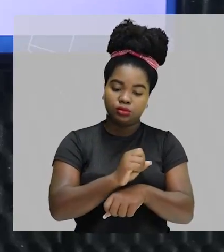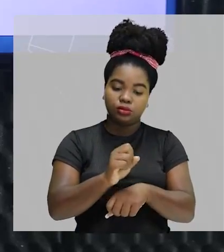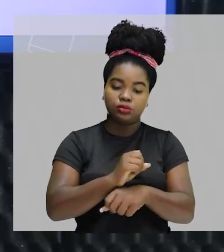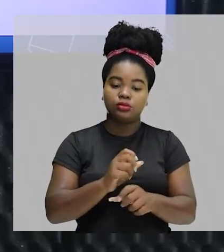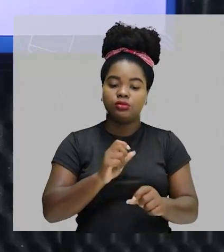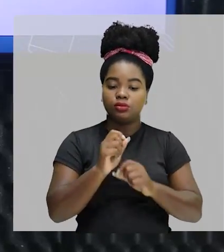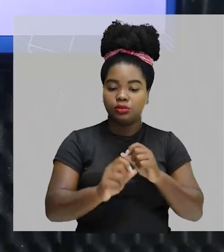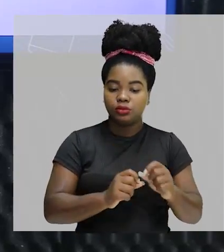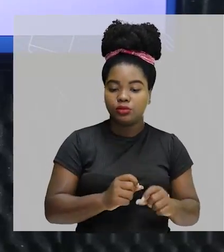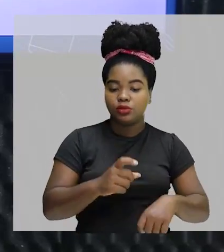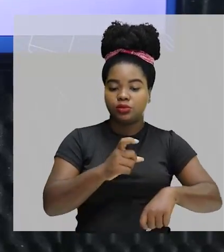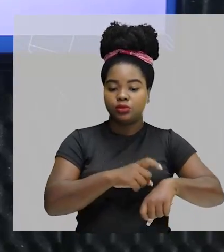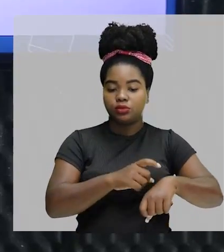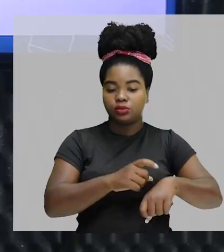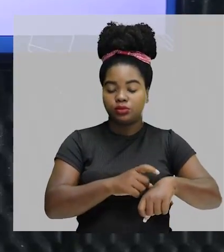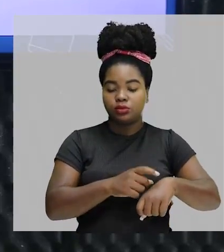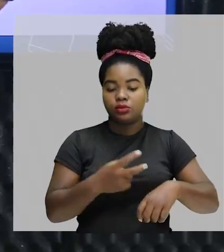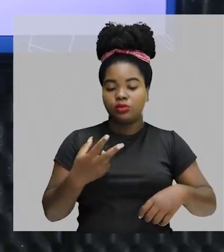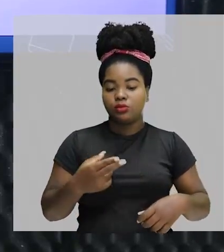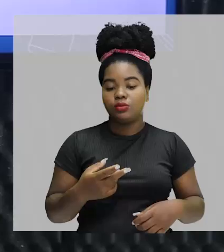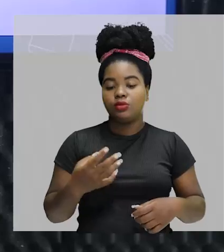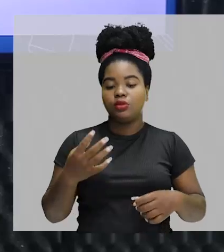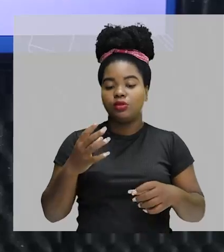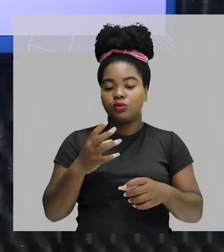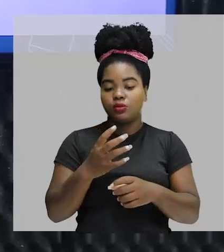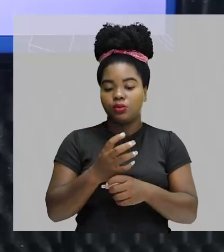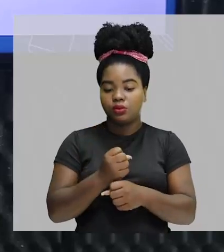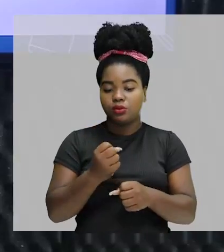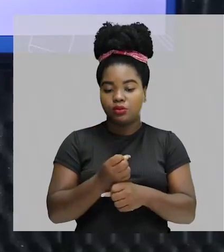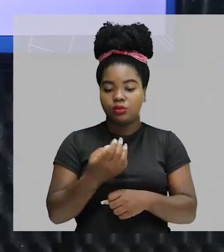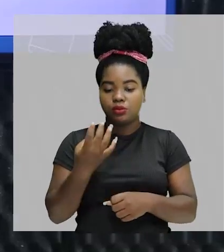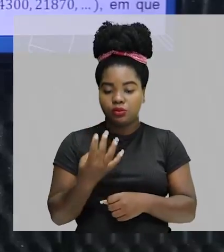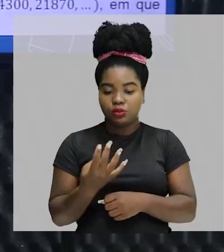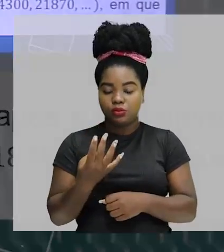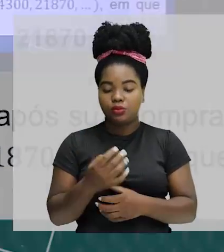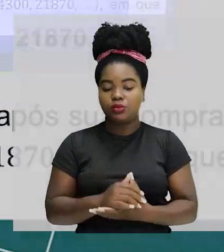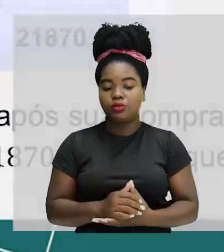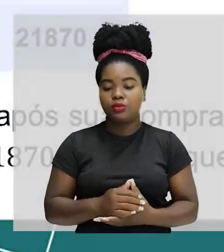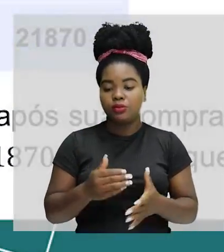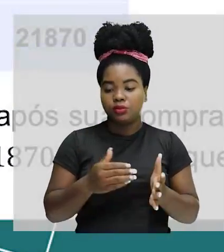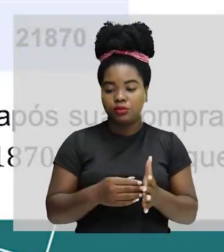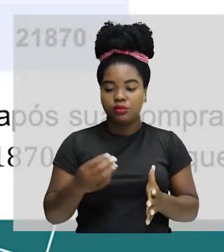4 anos. E aqui na nossa tabelinha, nós temos apenas